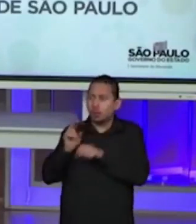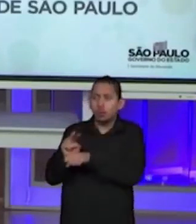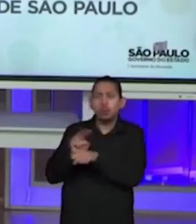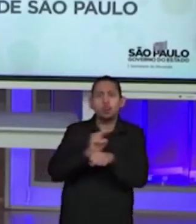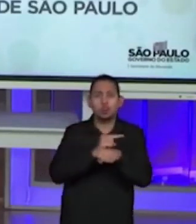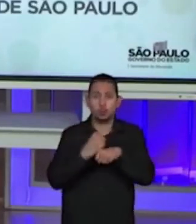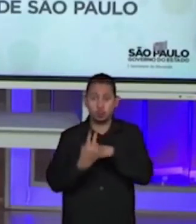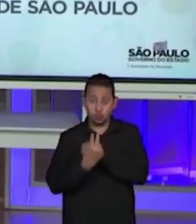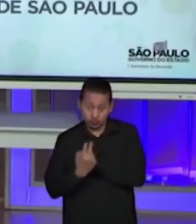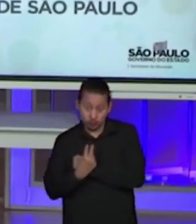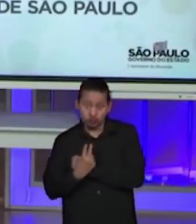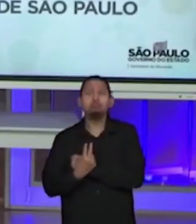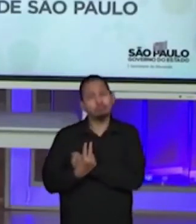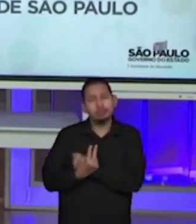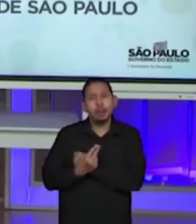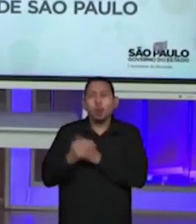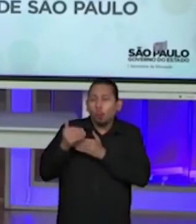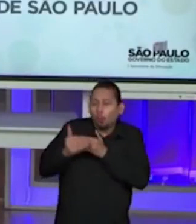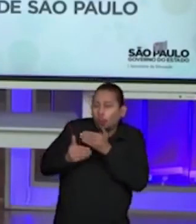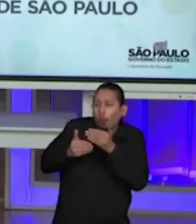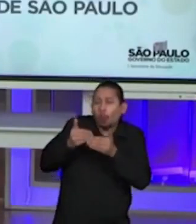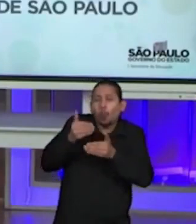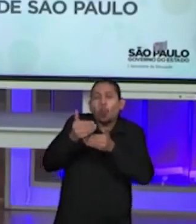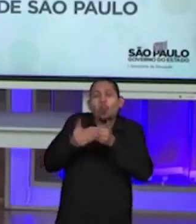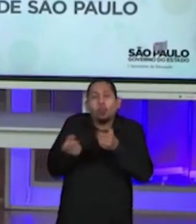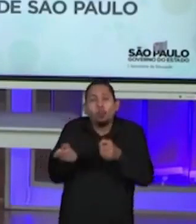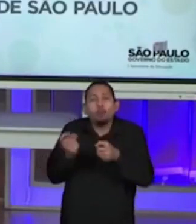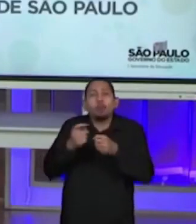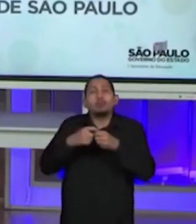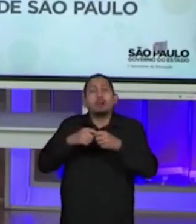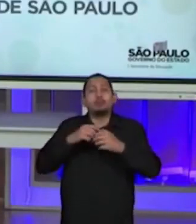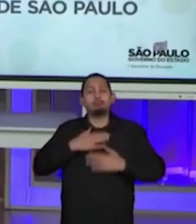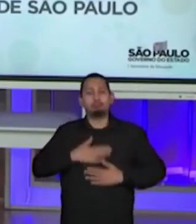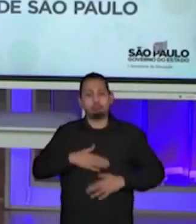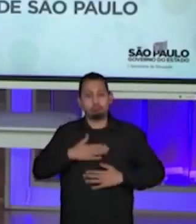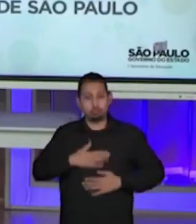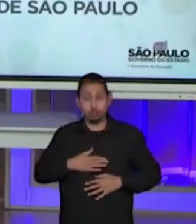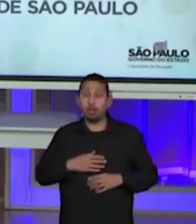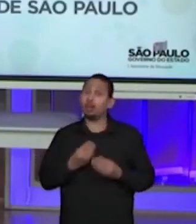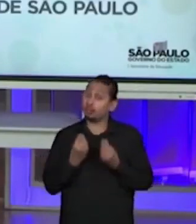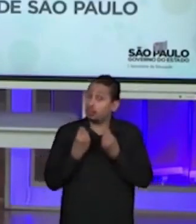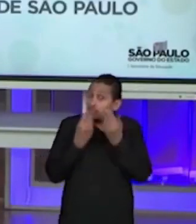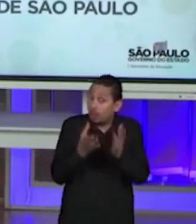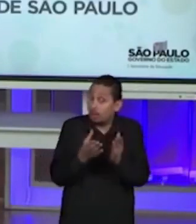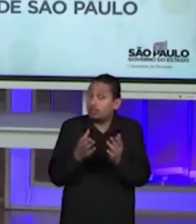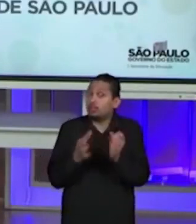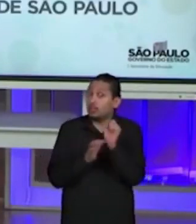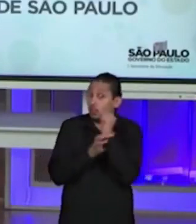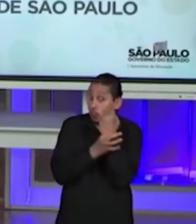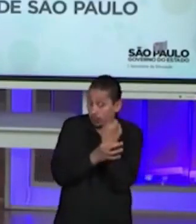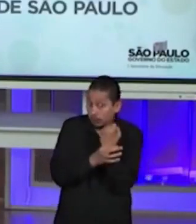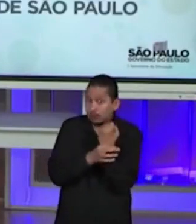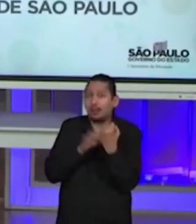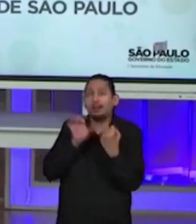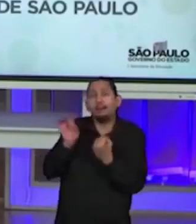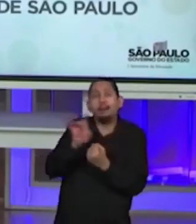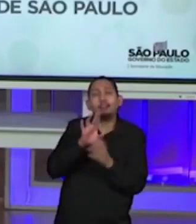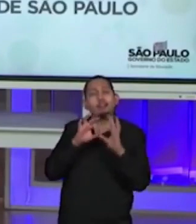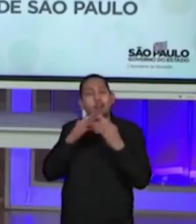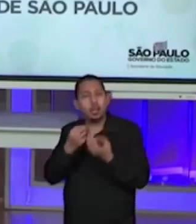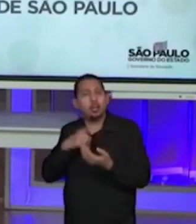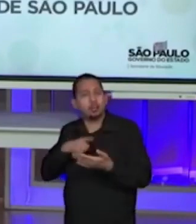aos poucos, vamos retomando as atividades, respeitando a segurança e os limites de cada